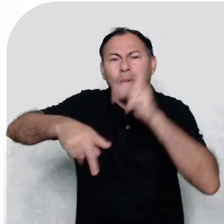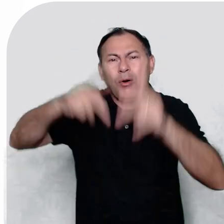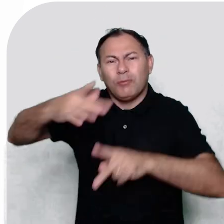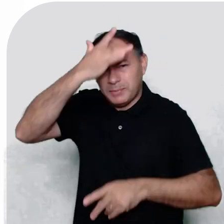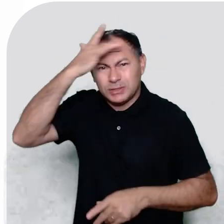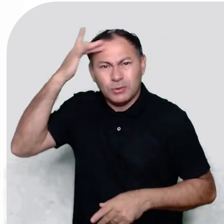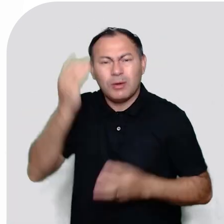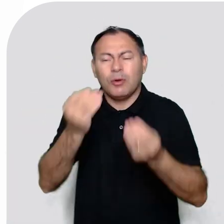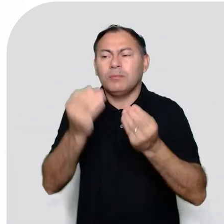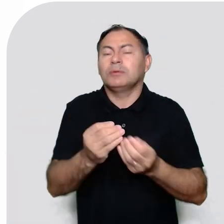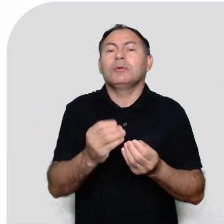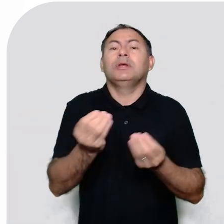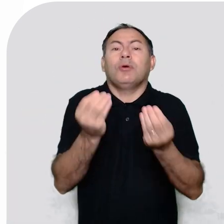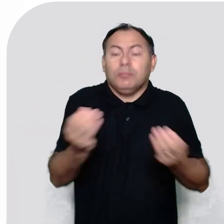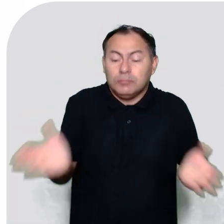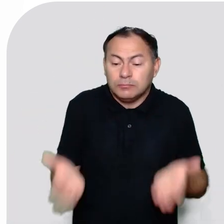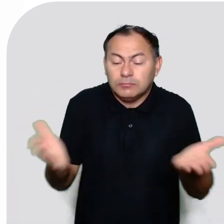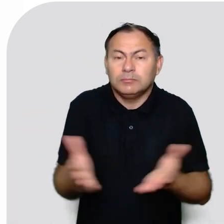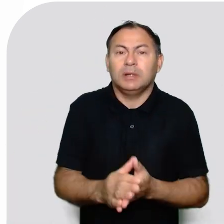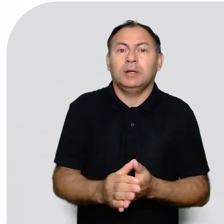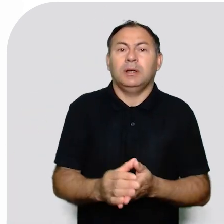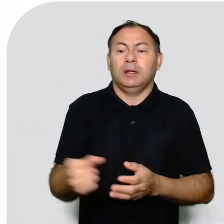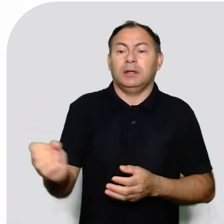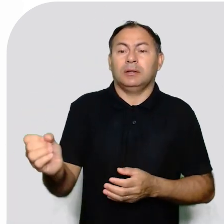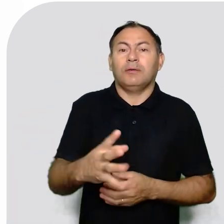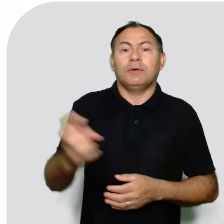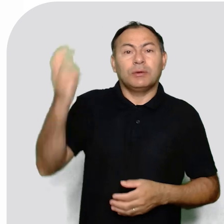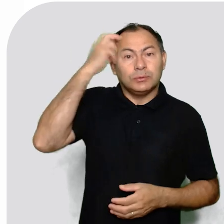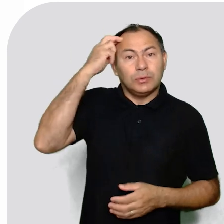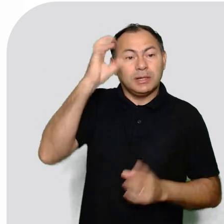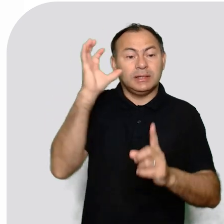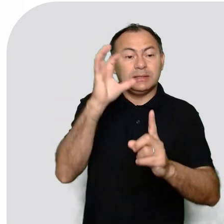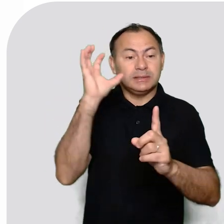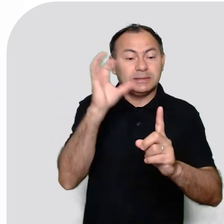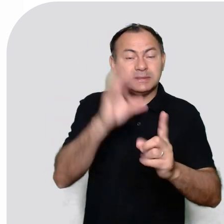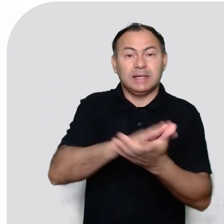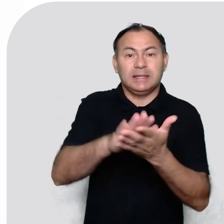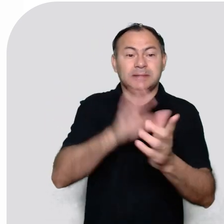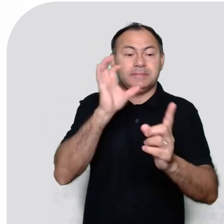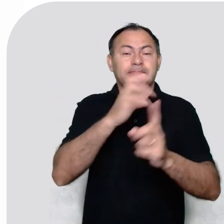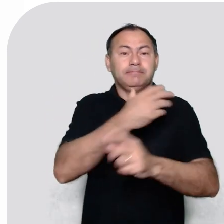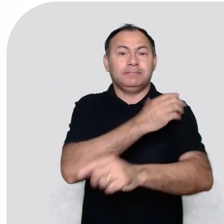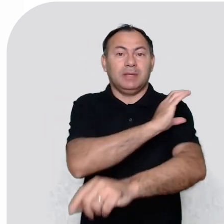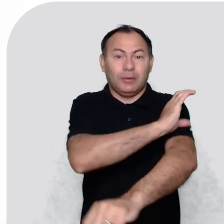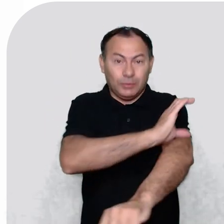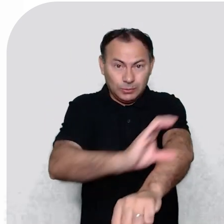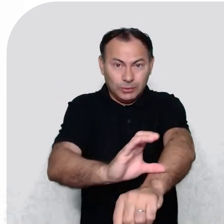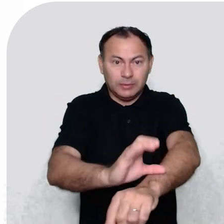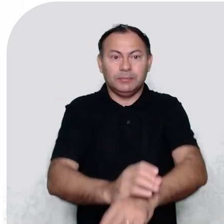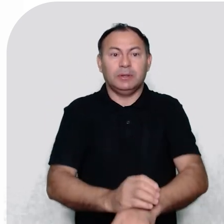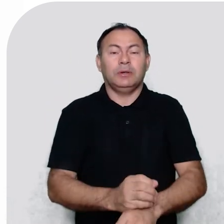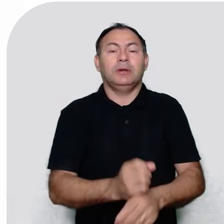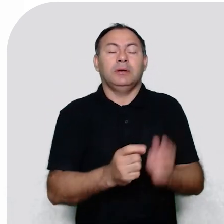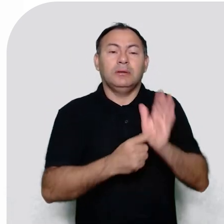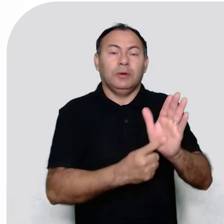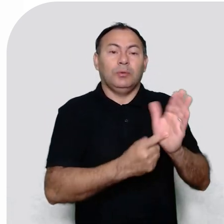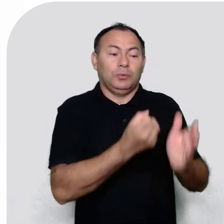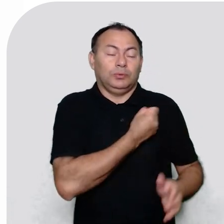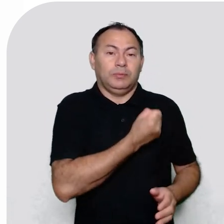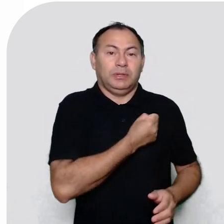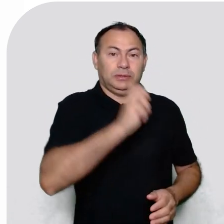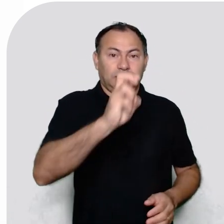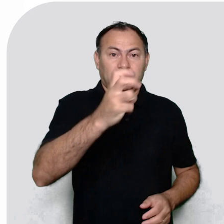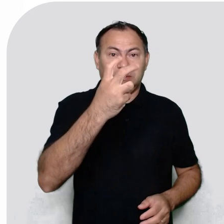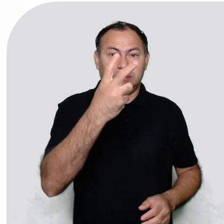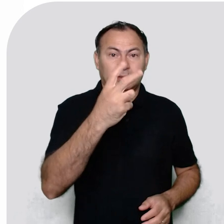a nova cultura sem afetar a tradição? Perguntam explicitamente no número 56 da Gaudium et